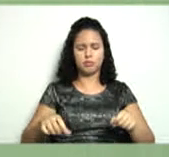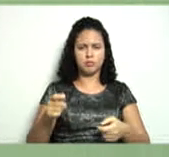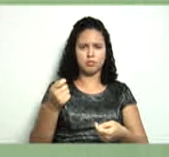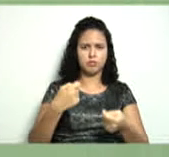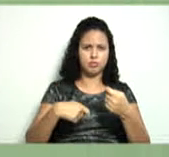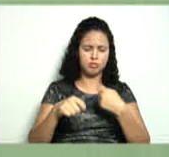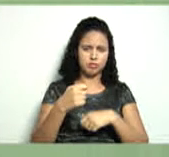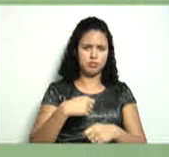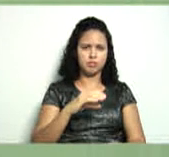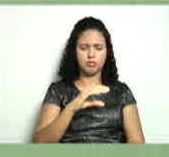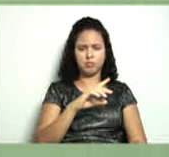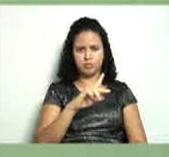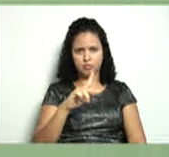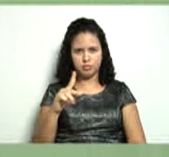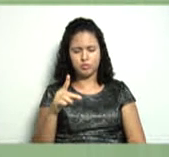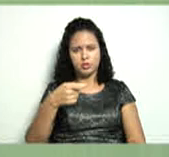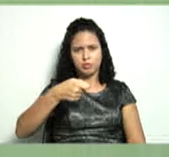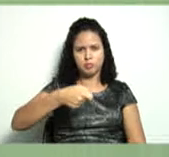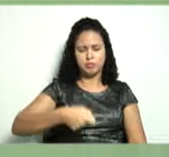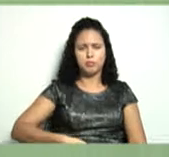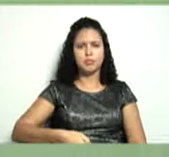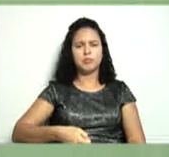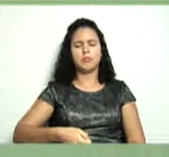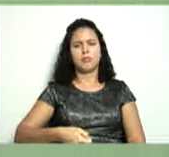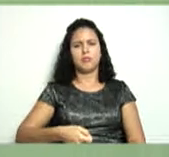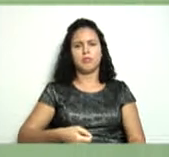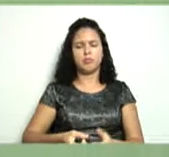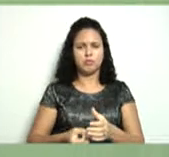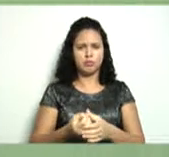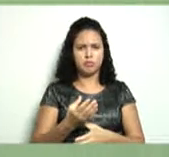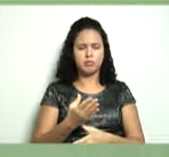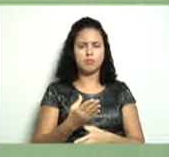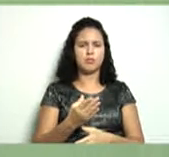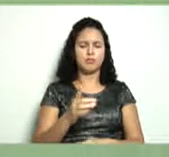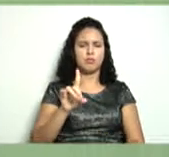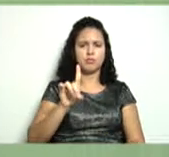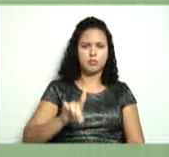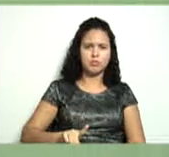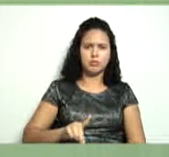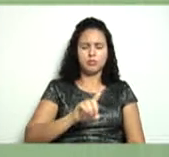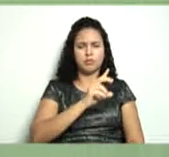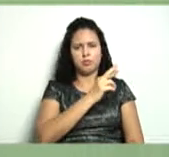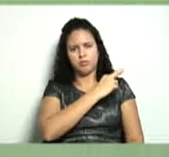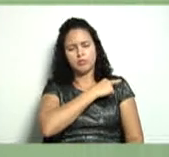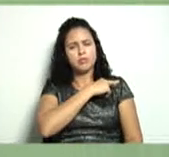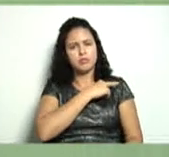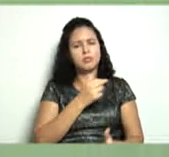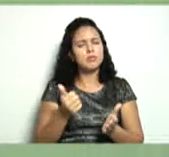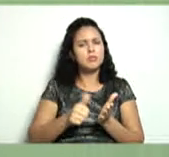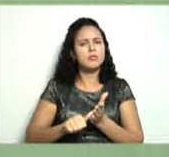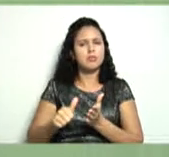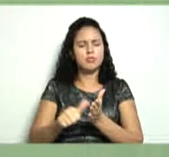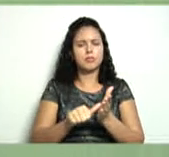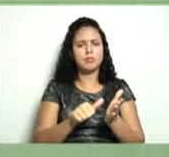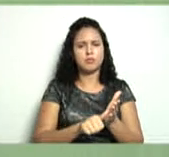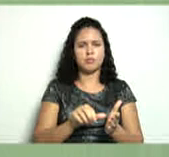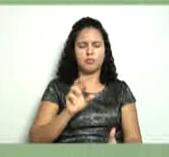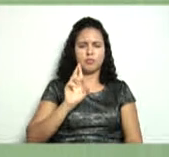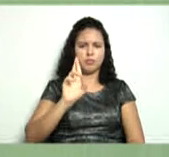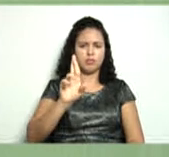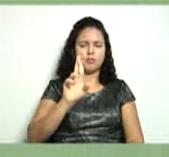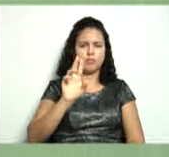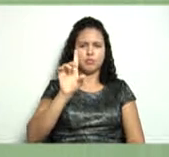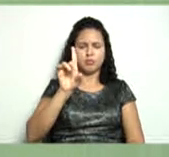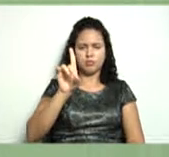administrativamente a cooperativa e disciplinar o seu funcionamento e onde constam os direitos e deveres dos sócios, dos membros, da diretoria e